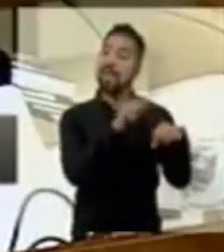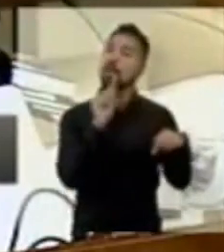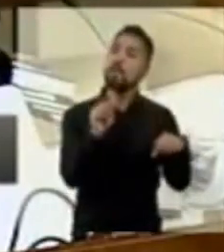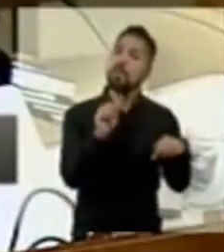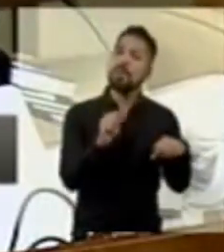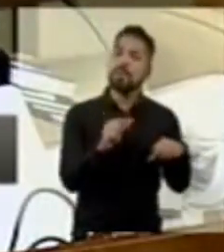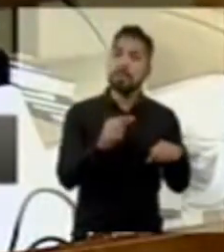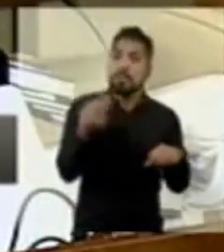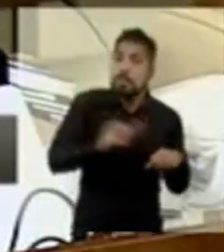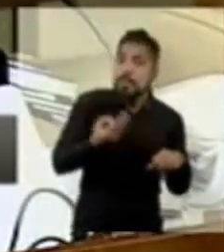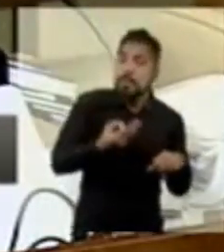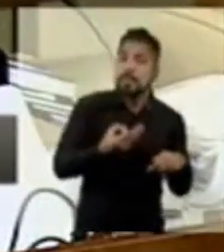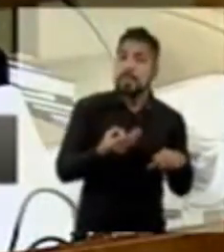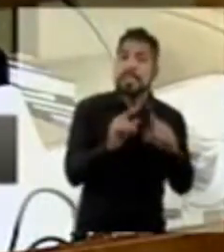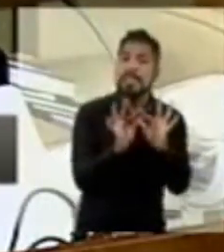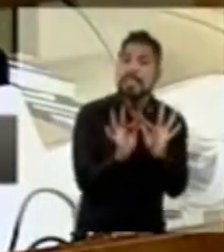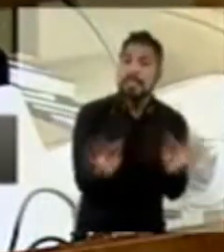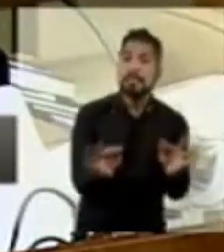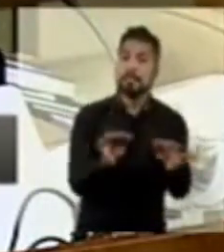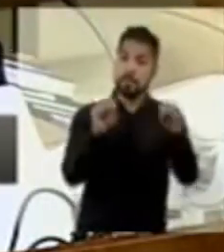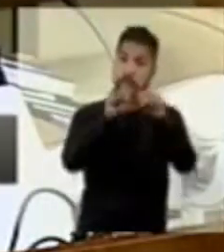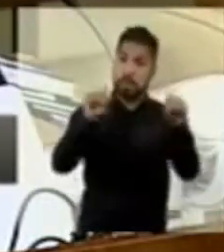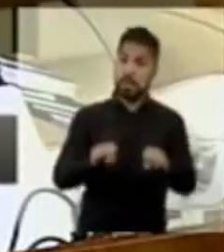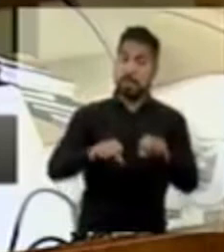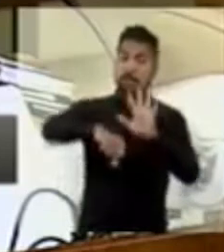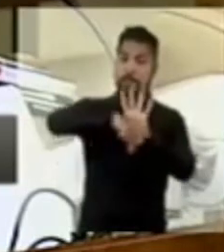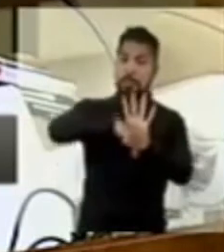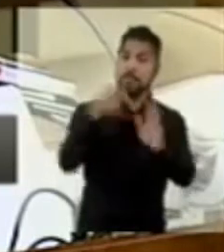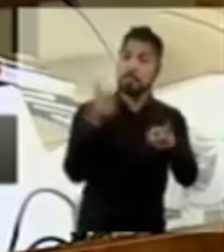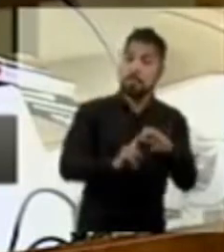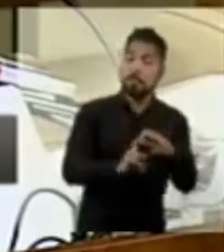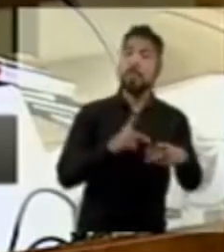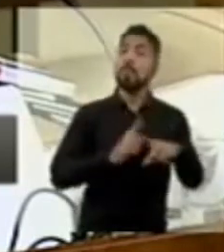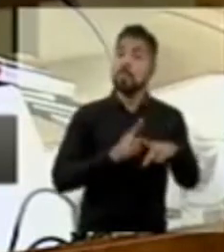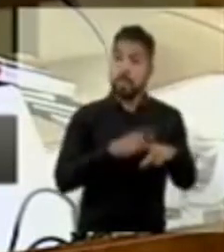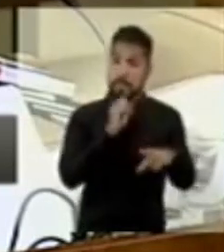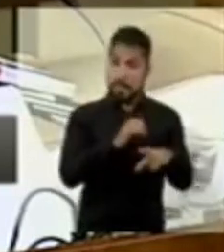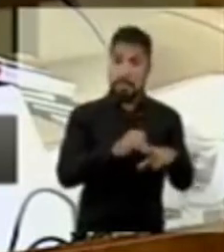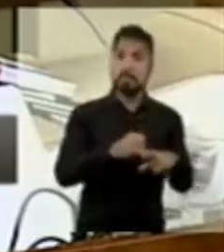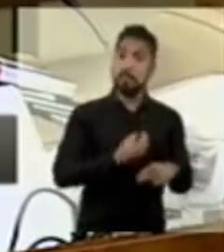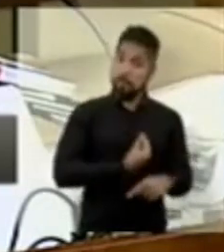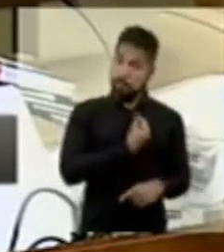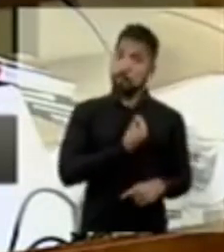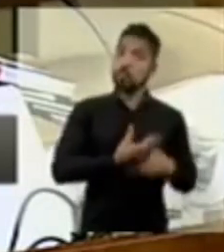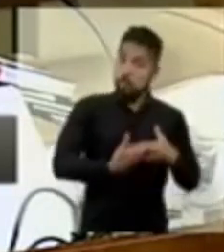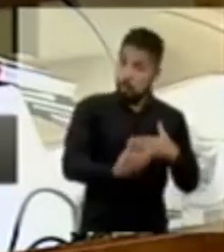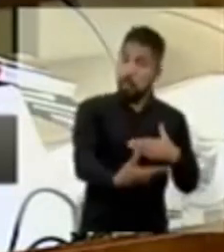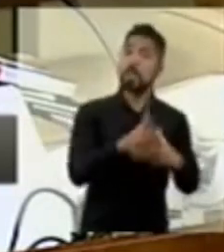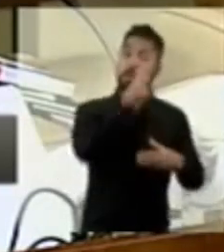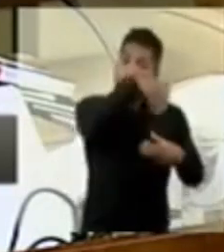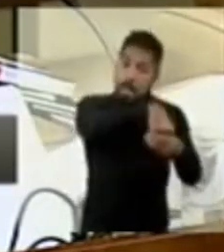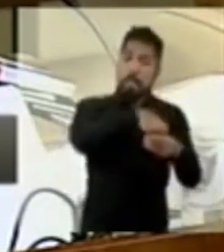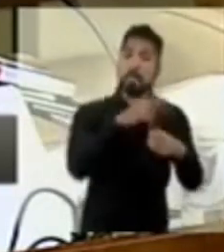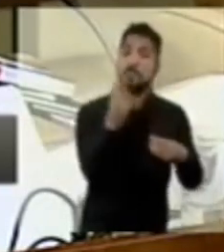mínima do sistema penal porque a efetividade mínima do sistema penal abriga valores